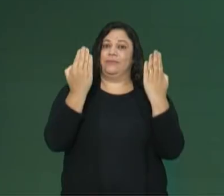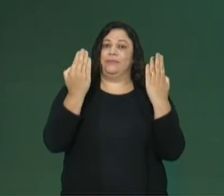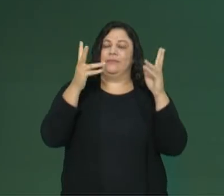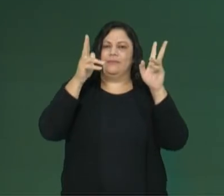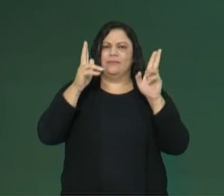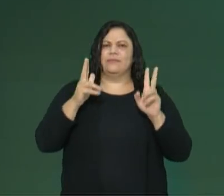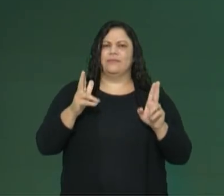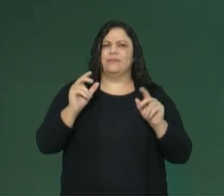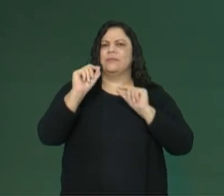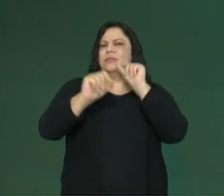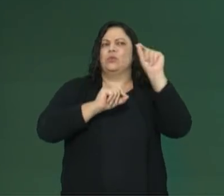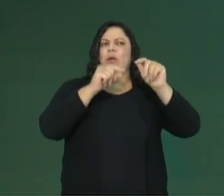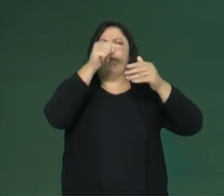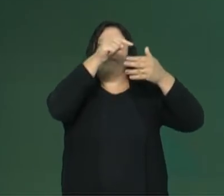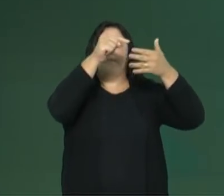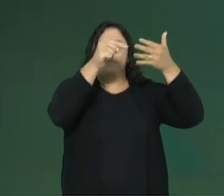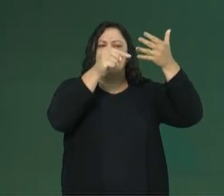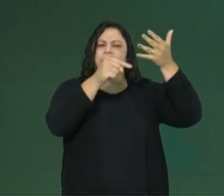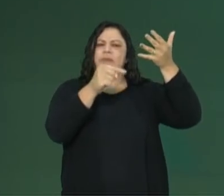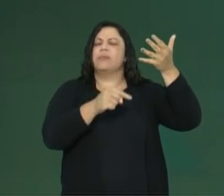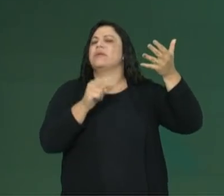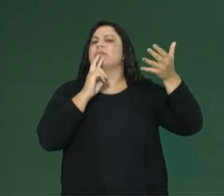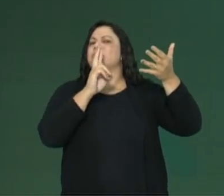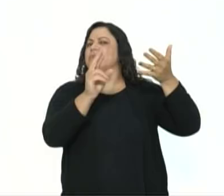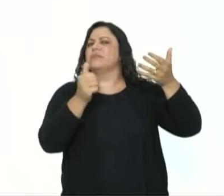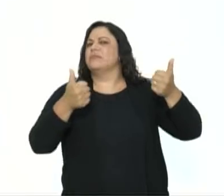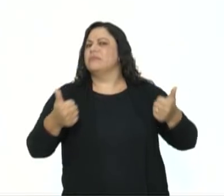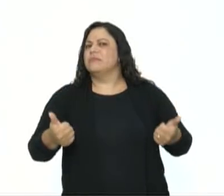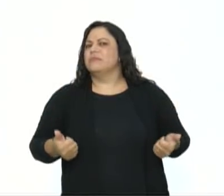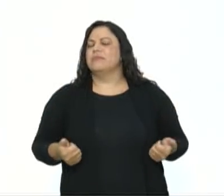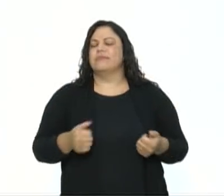filo? Anota, responde e eu já retorno.